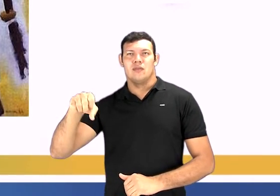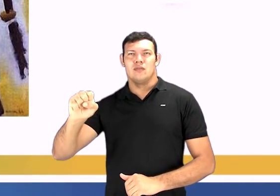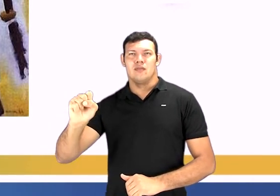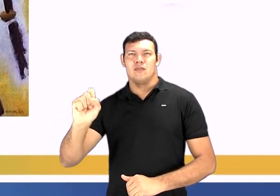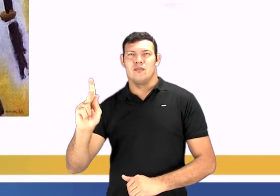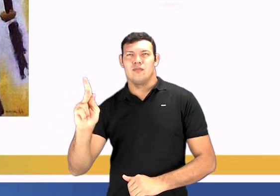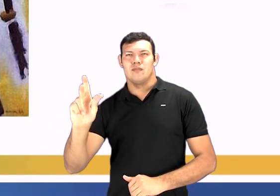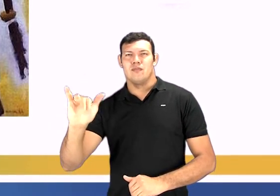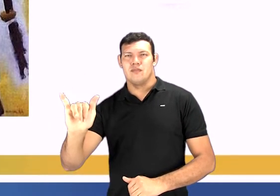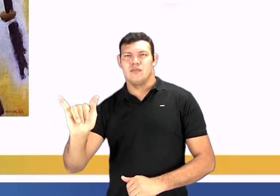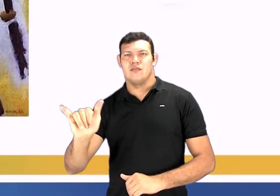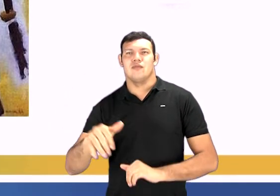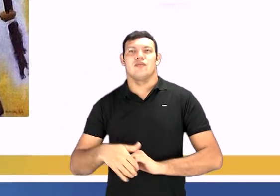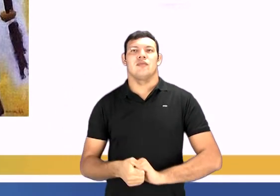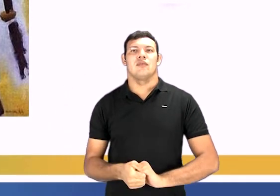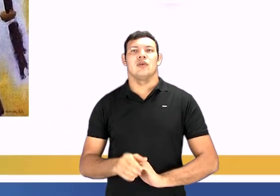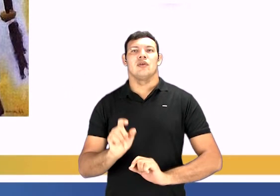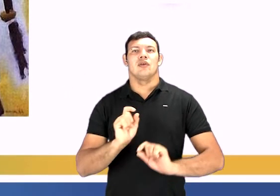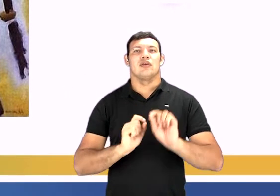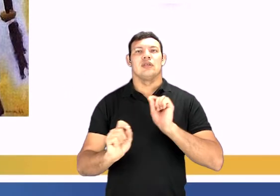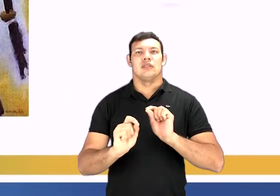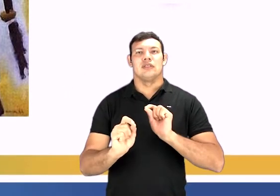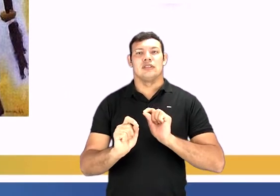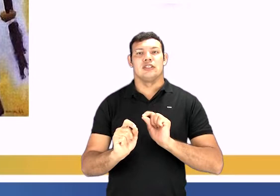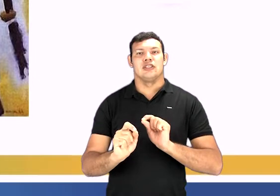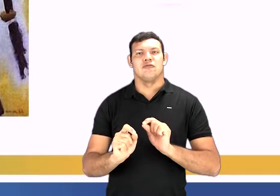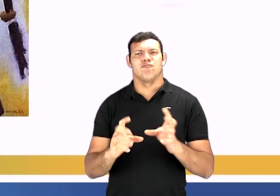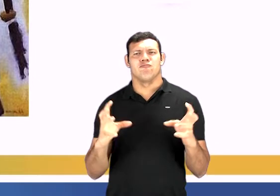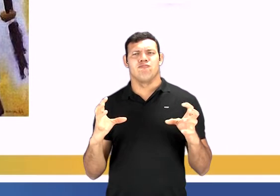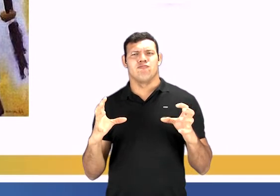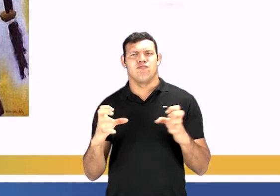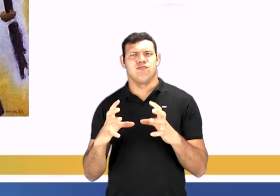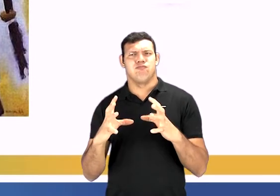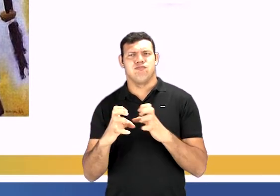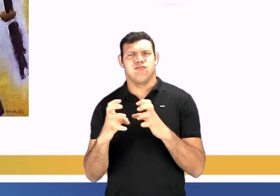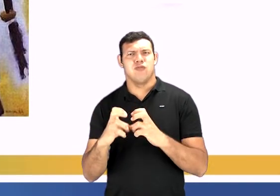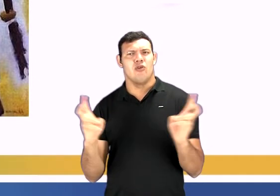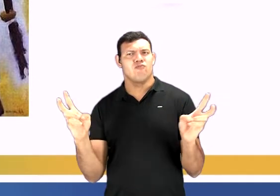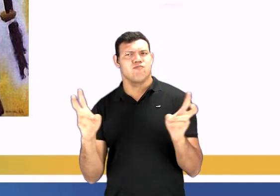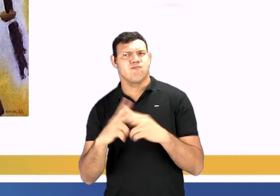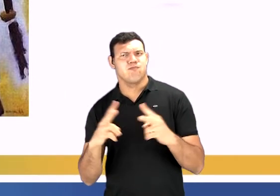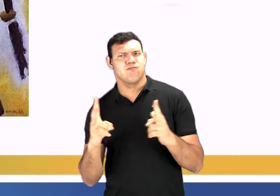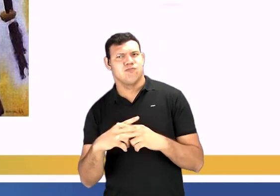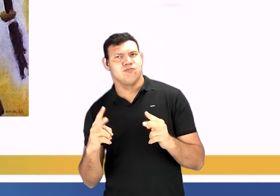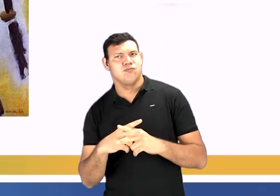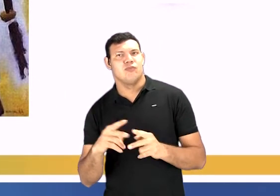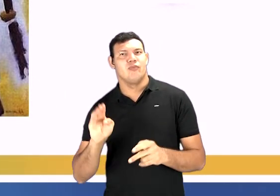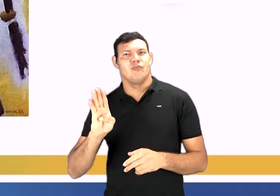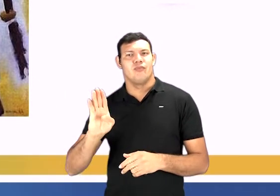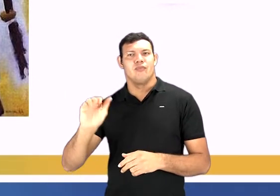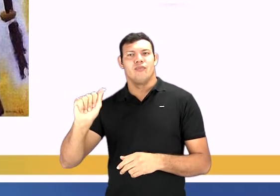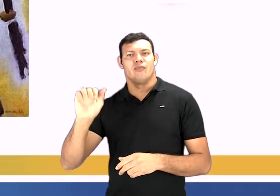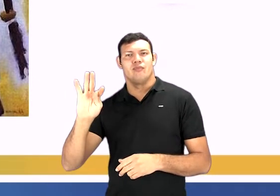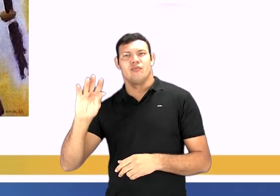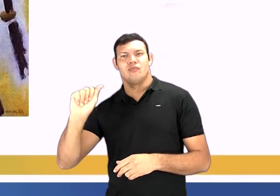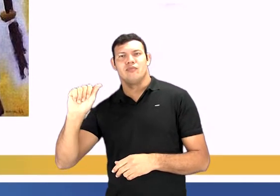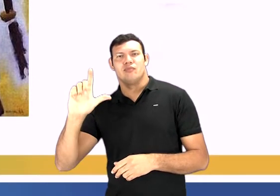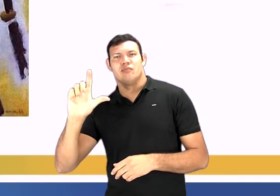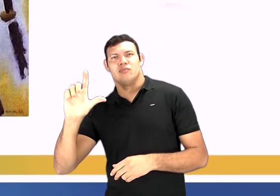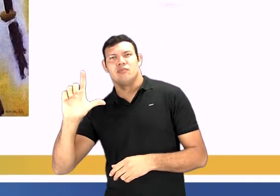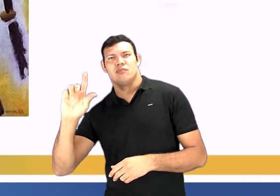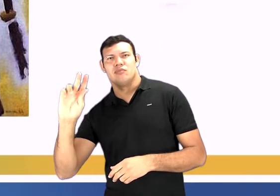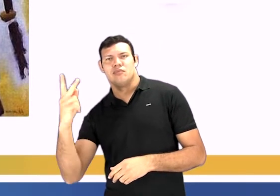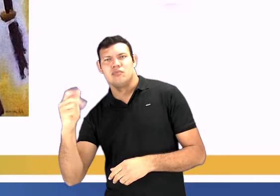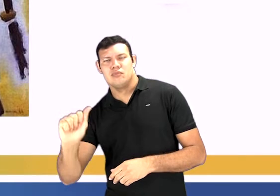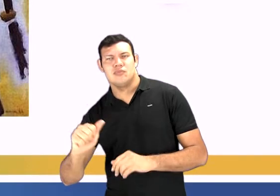Batalha, que é esse quadro que vocês estão vendo na tela e é considerada a primeira obra de arte abstrata.